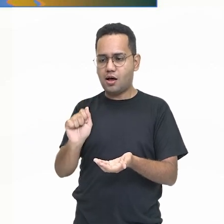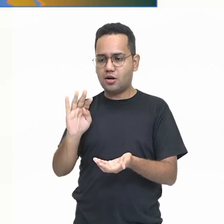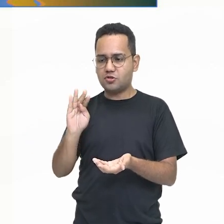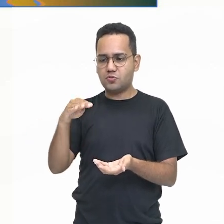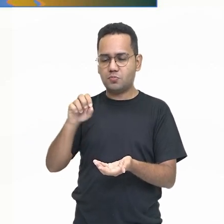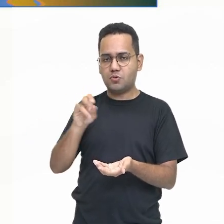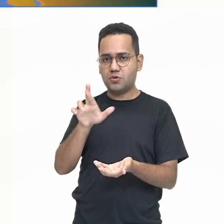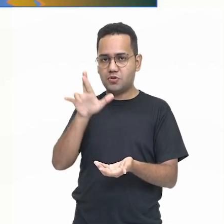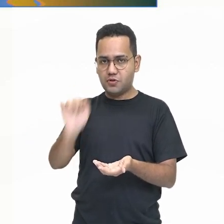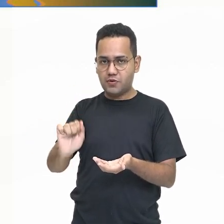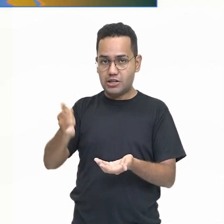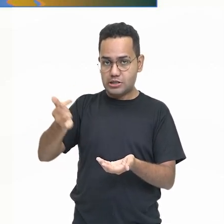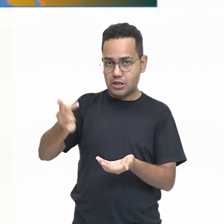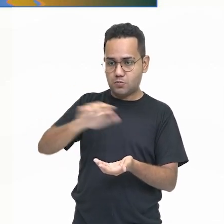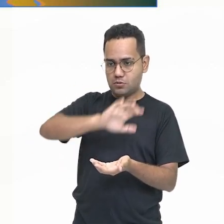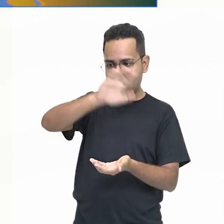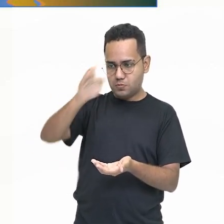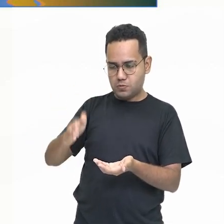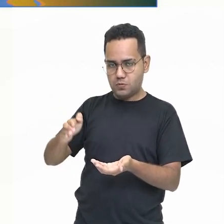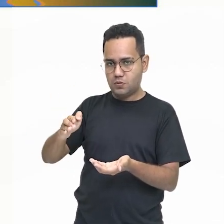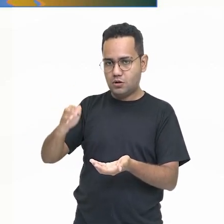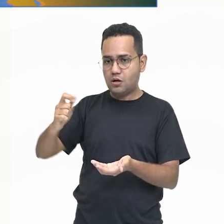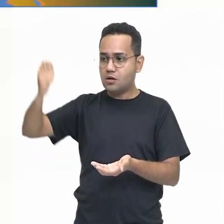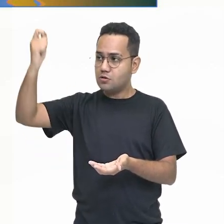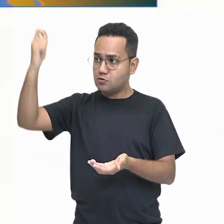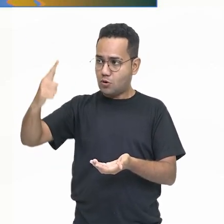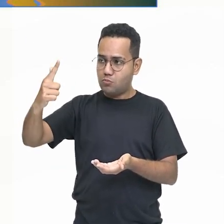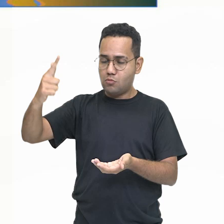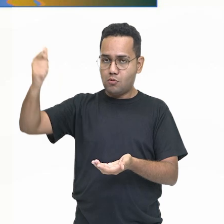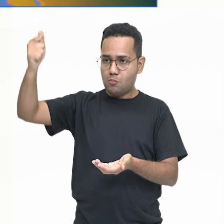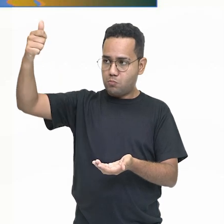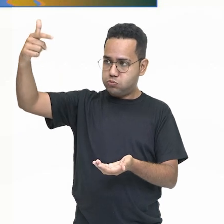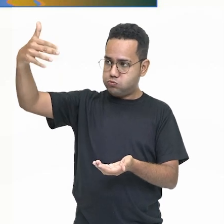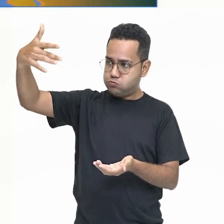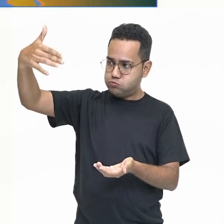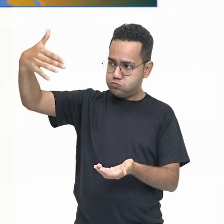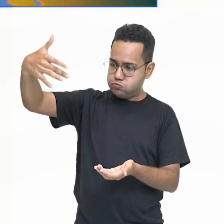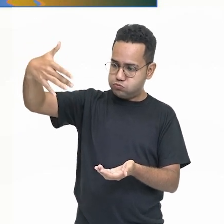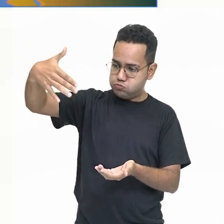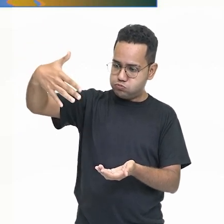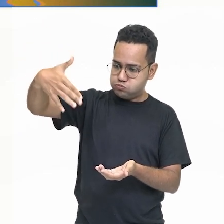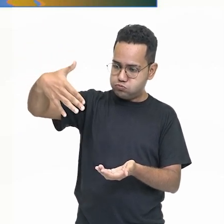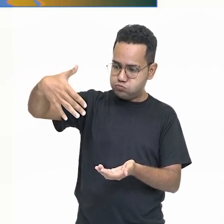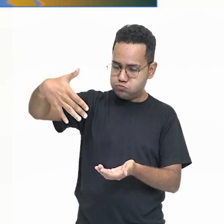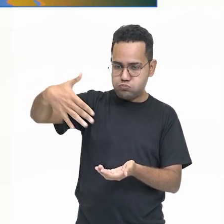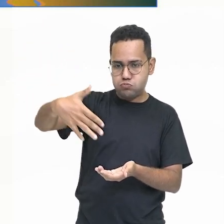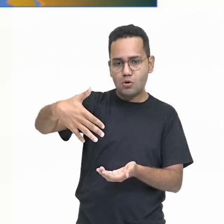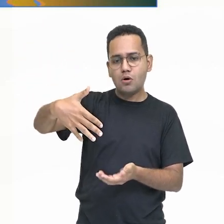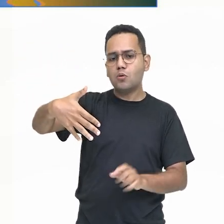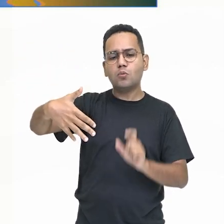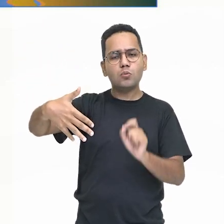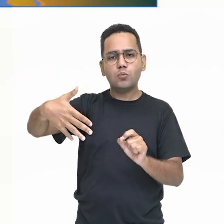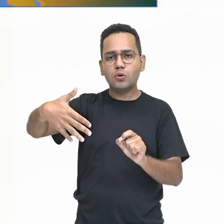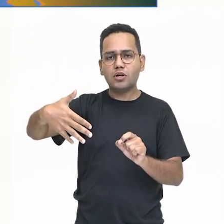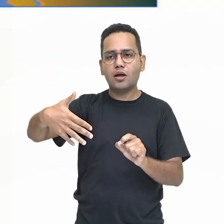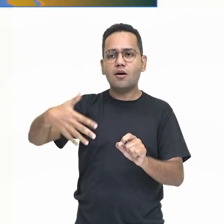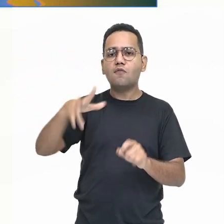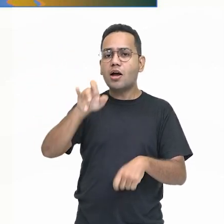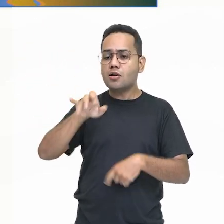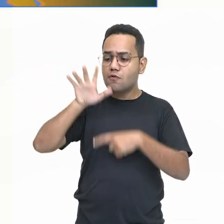ser envolvido aí, chamado processo que ocorre por meio da emissão das